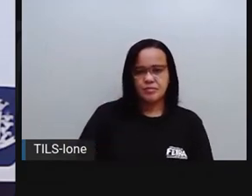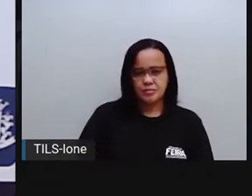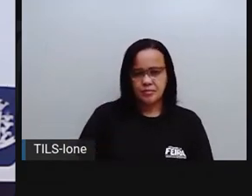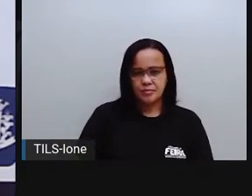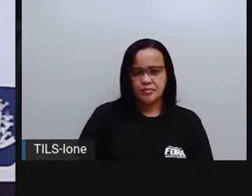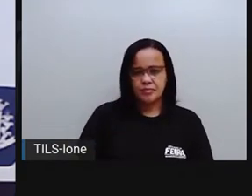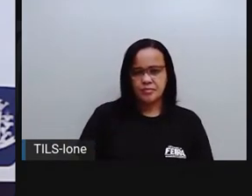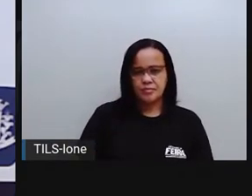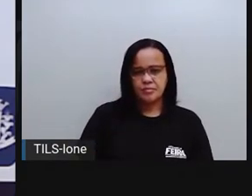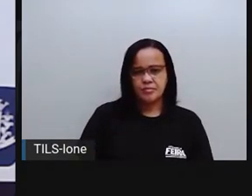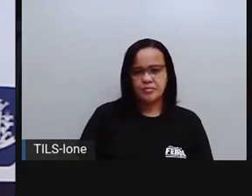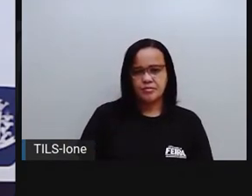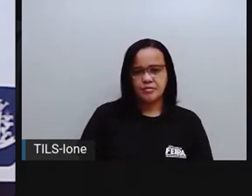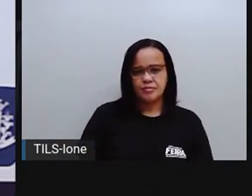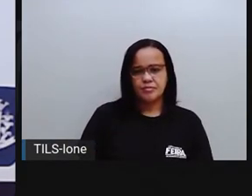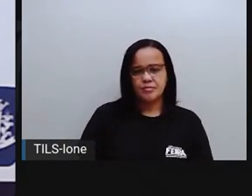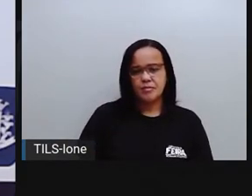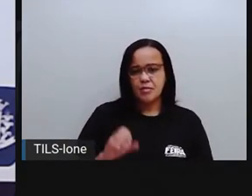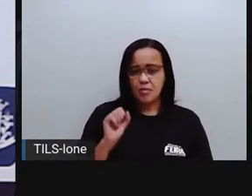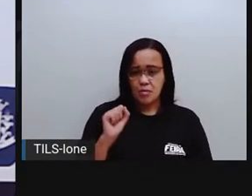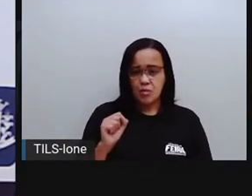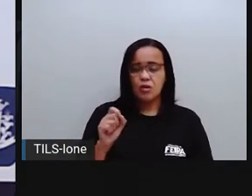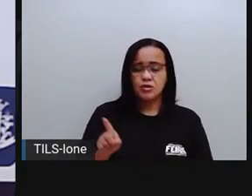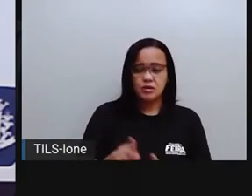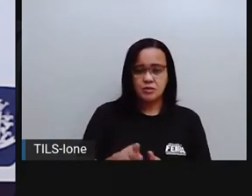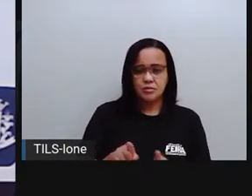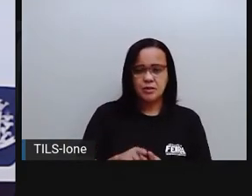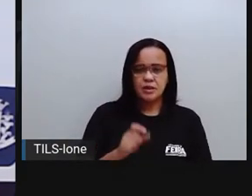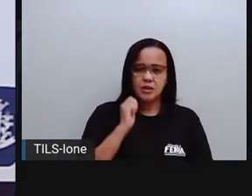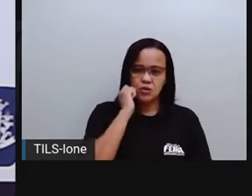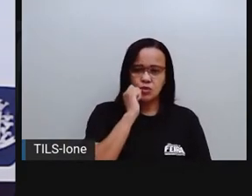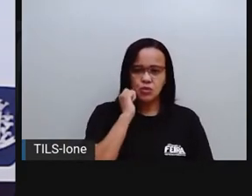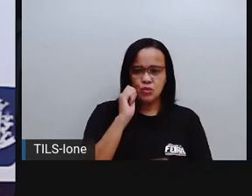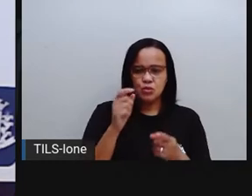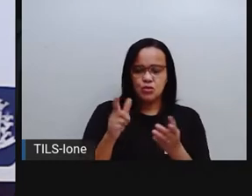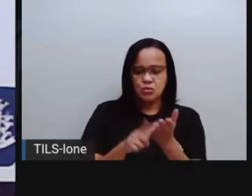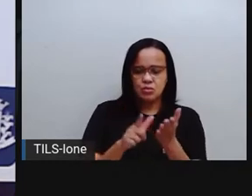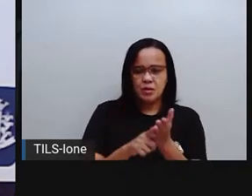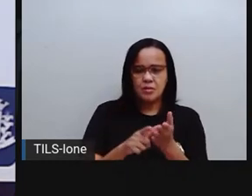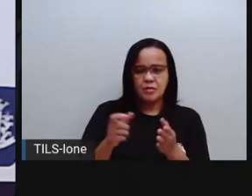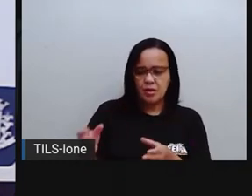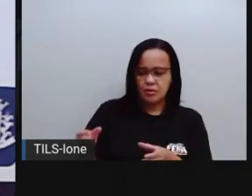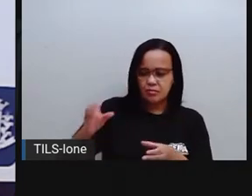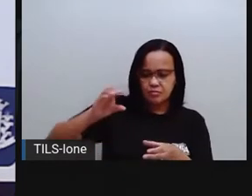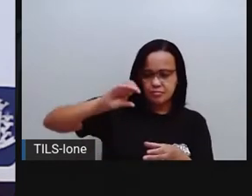pode ser aquele pozinho que a gente faz o suco. E aí a gente coloca, né, na água, tá certo?